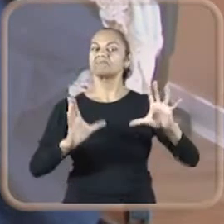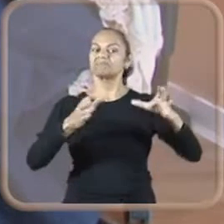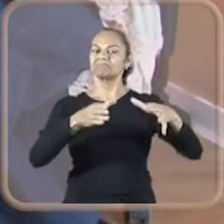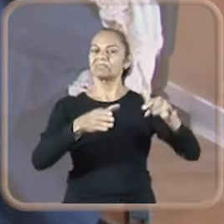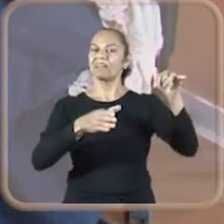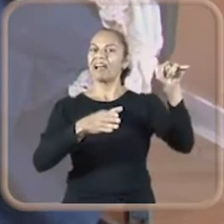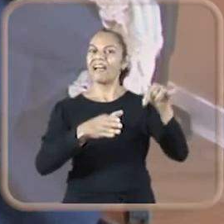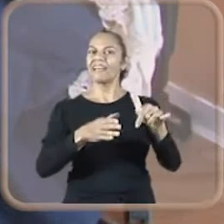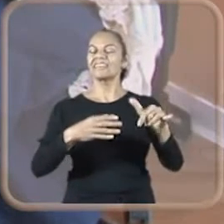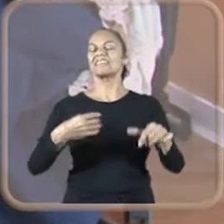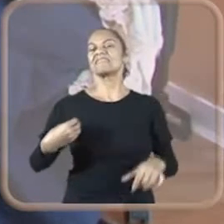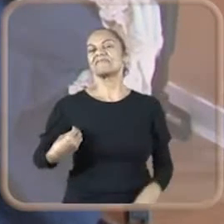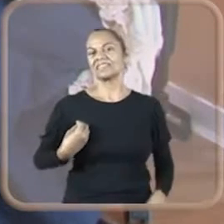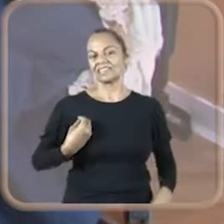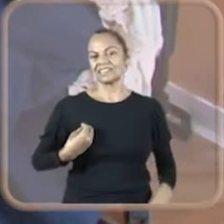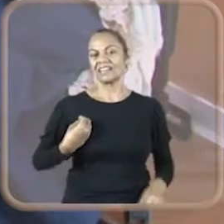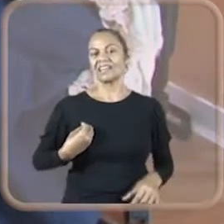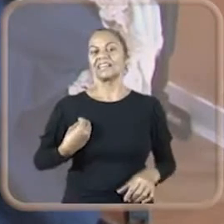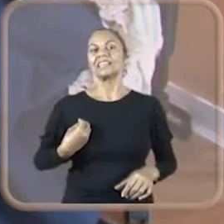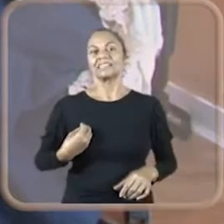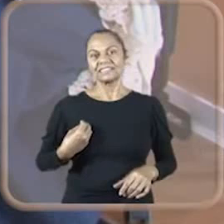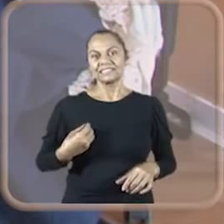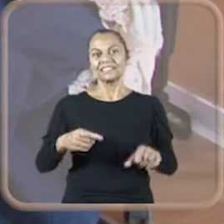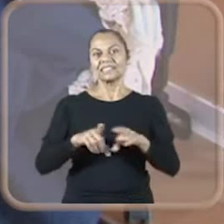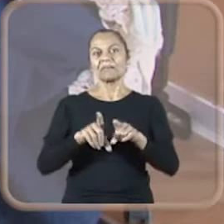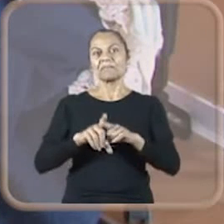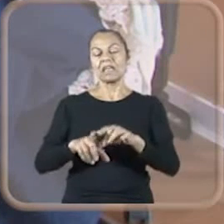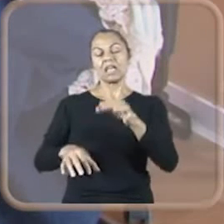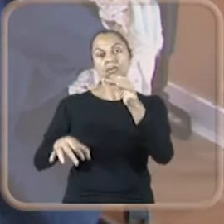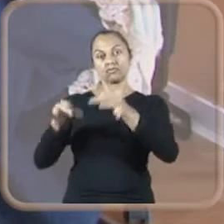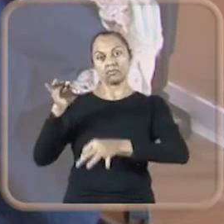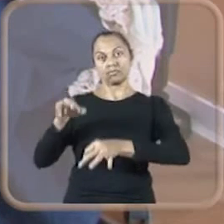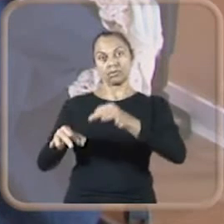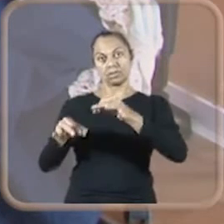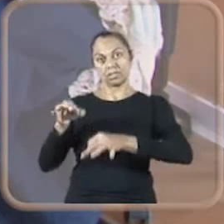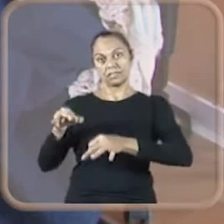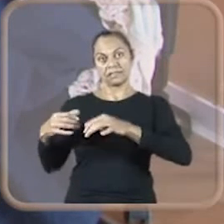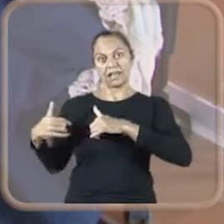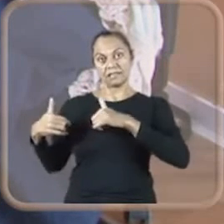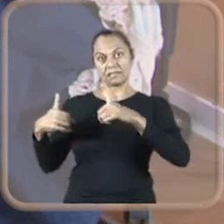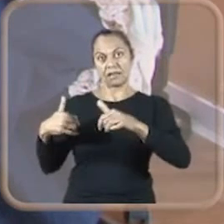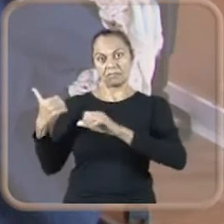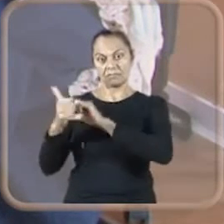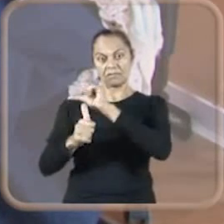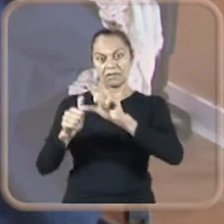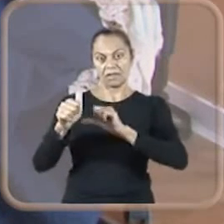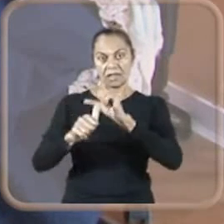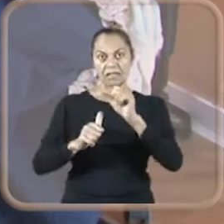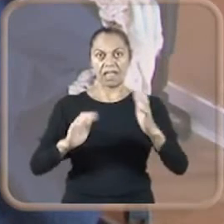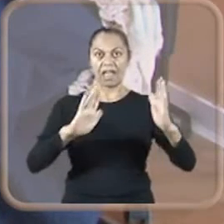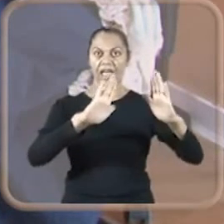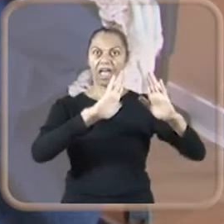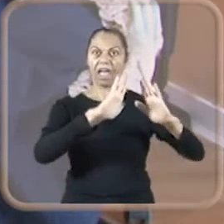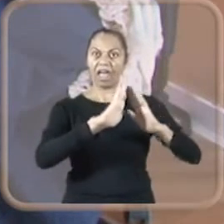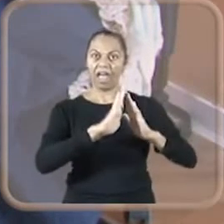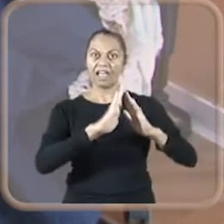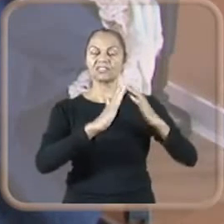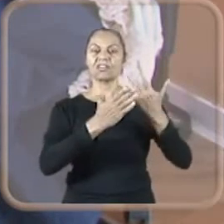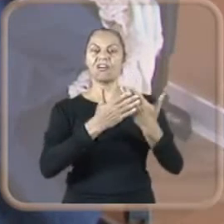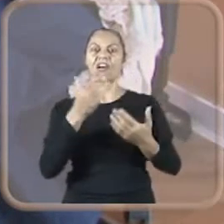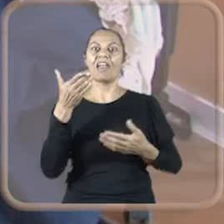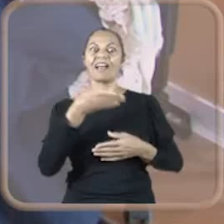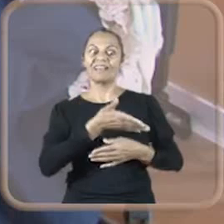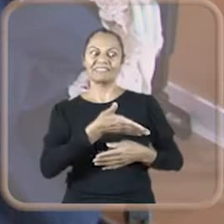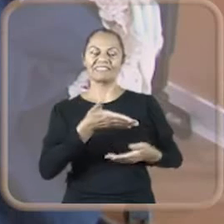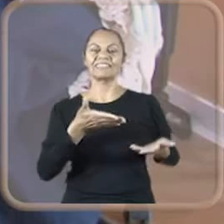nos bastidores conosco e toda a sua equipe. E em breve a Justiça Restaurativa e os Círculos da Paz